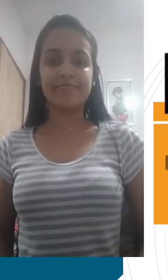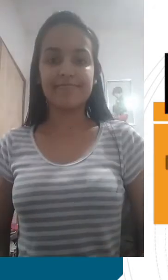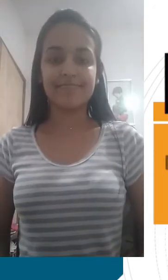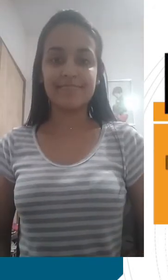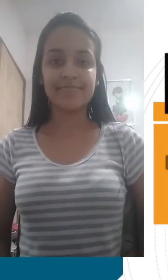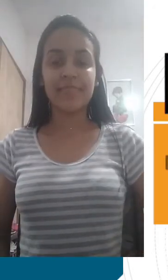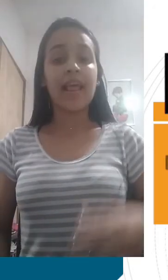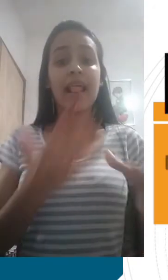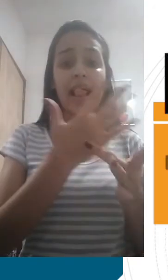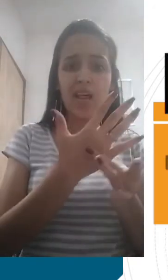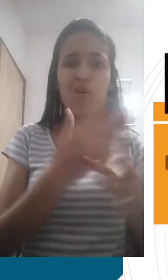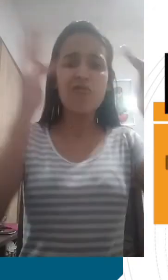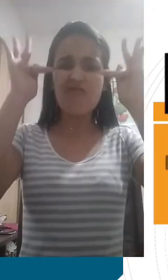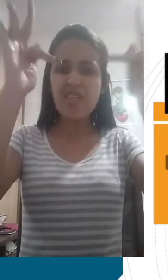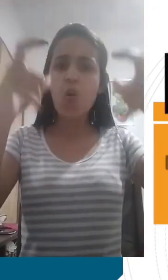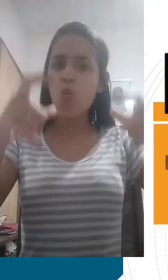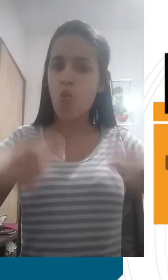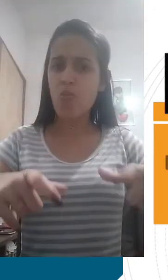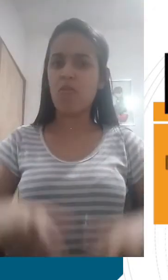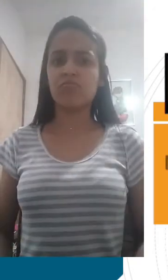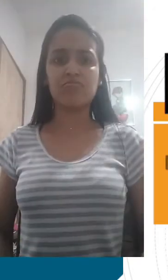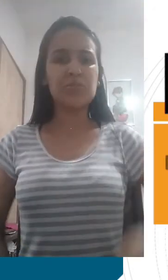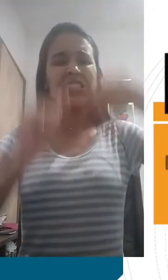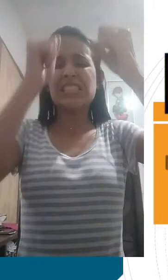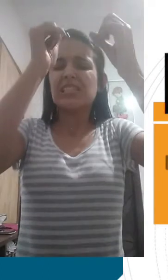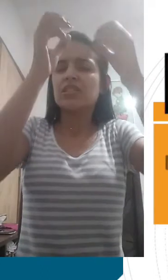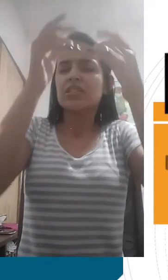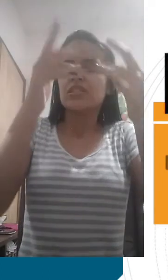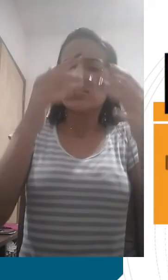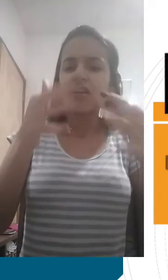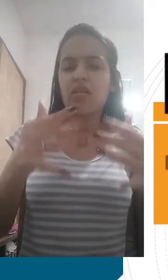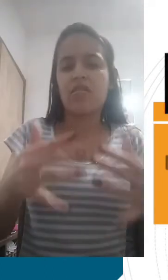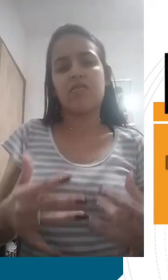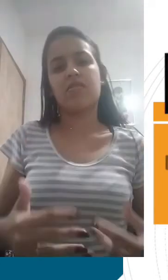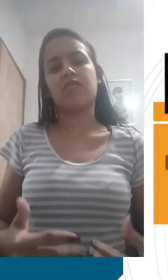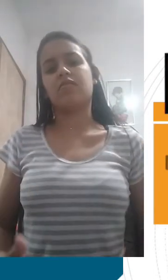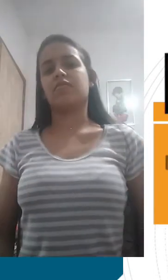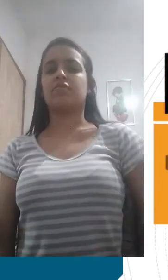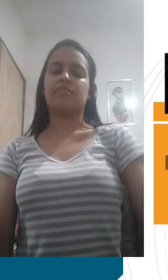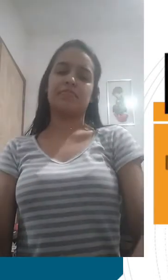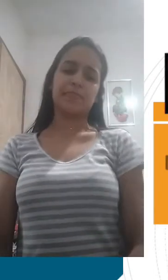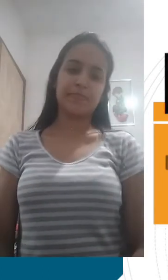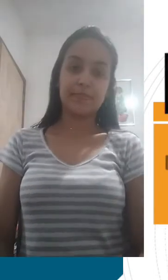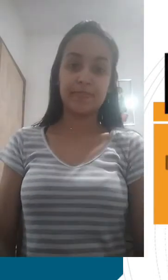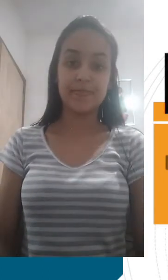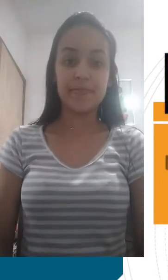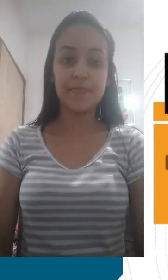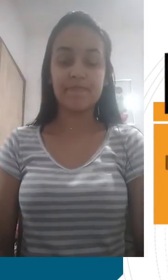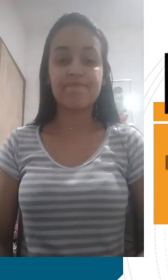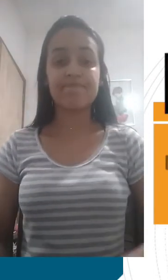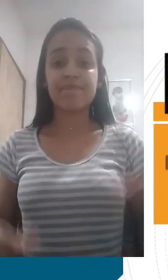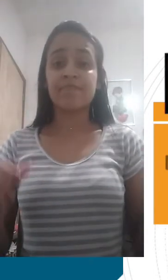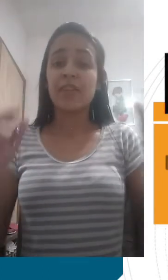ambientes observados. Retrata a realidade por meio da descrição dos detalhes, o que